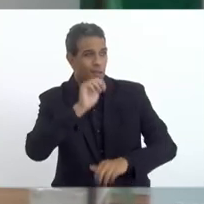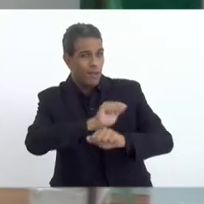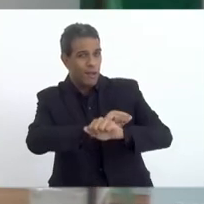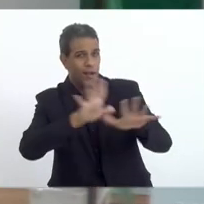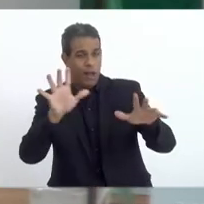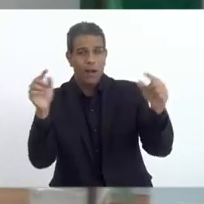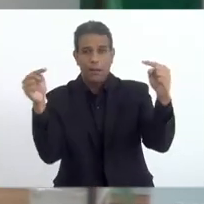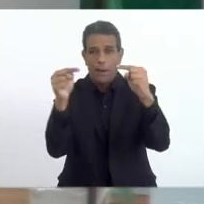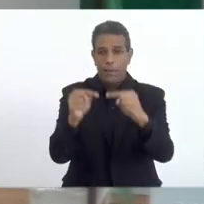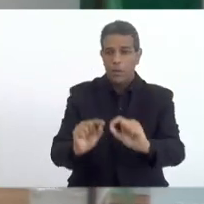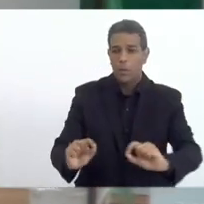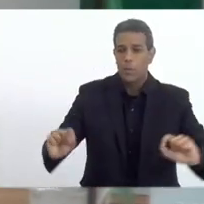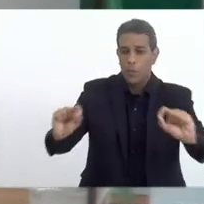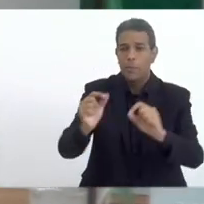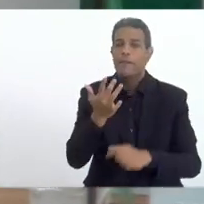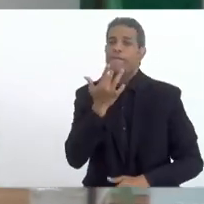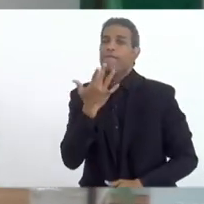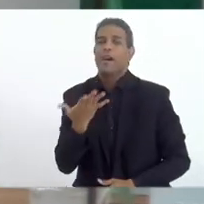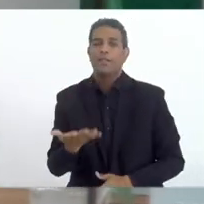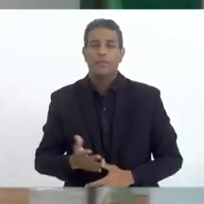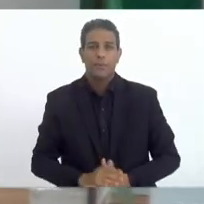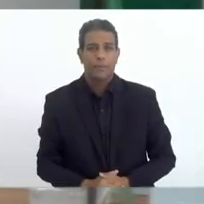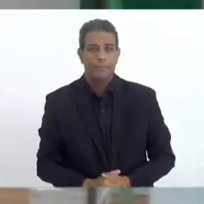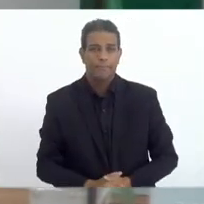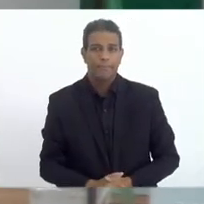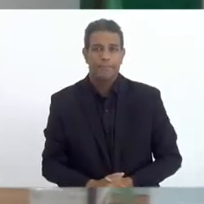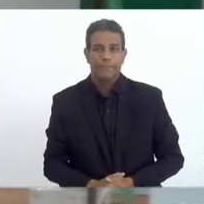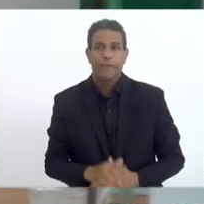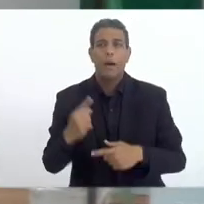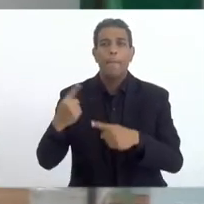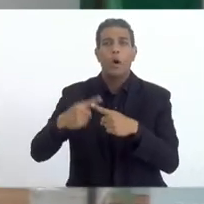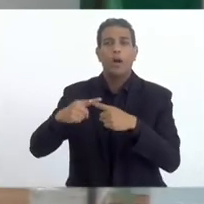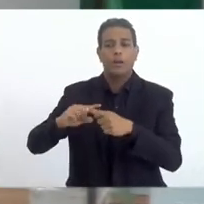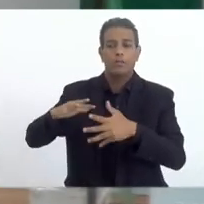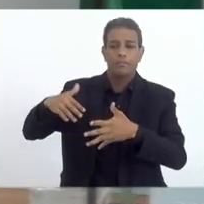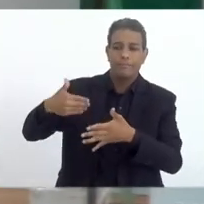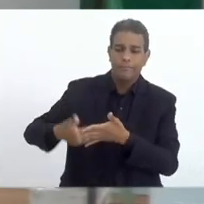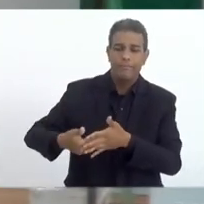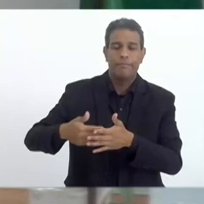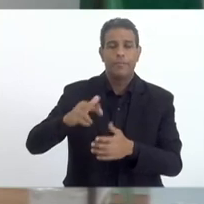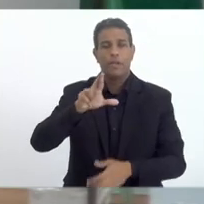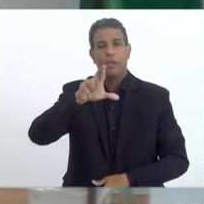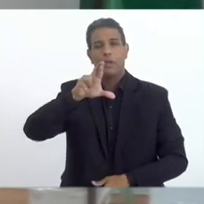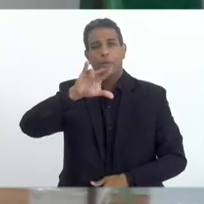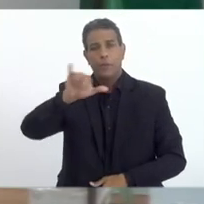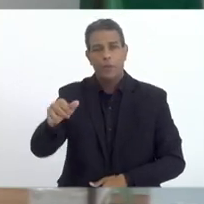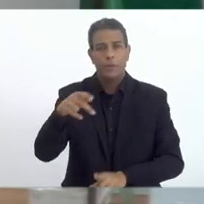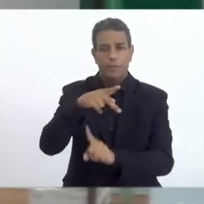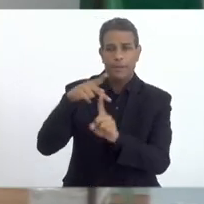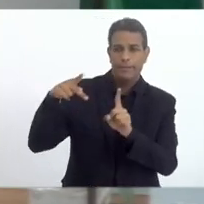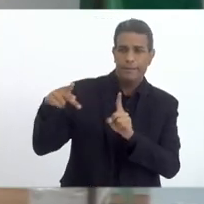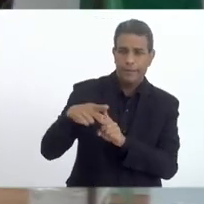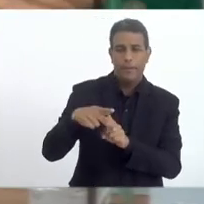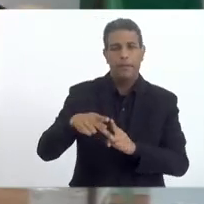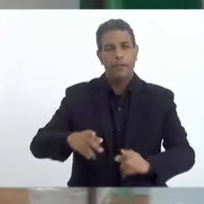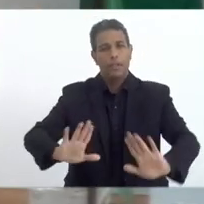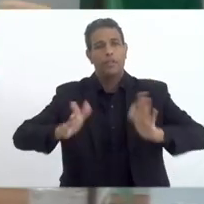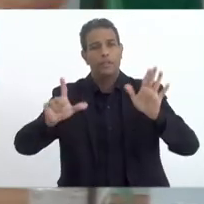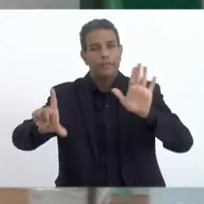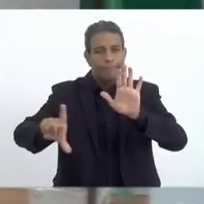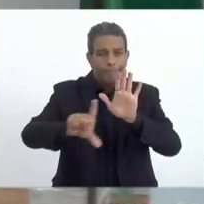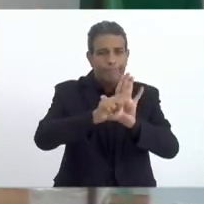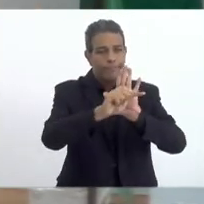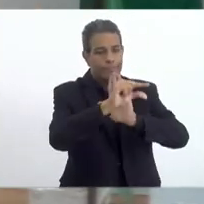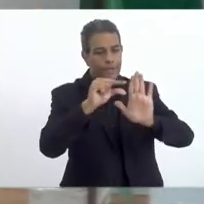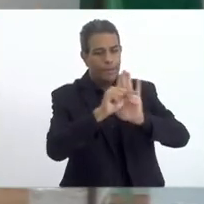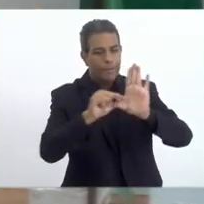tem uma equação muito mais fácil. Porque o Rio Previdência, consoante a legislação